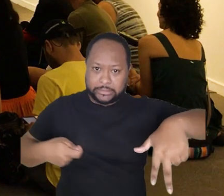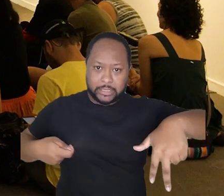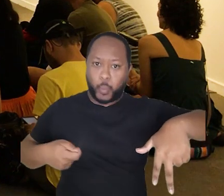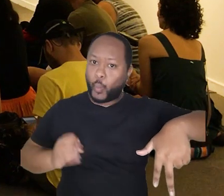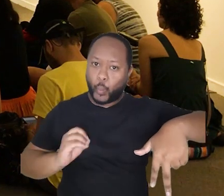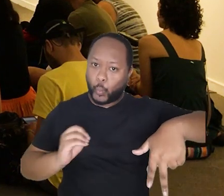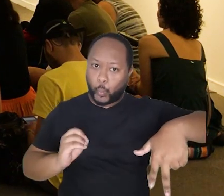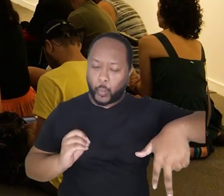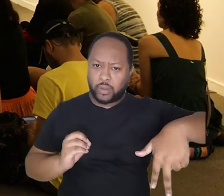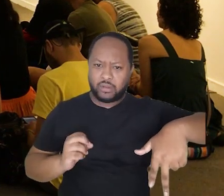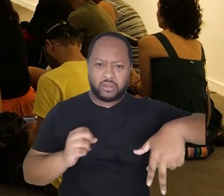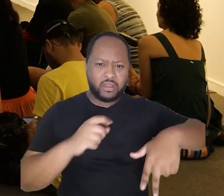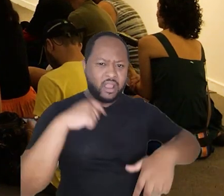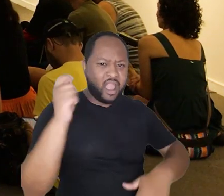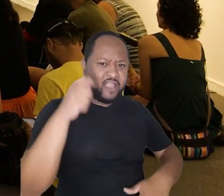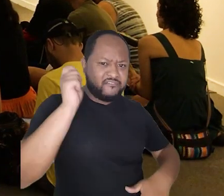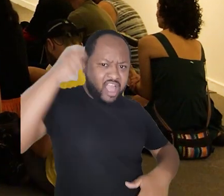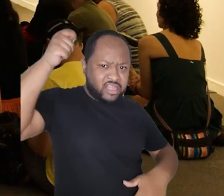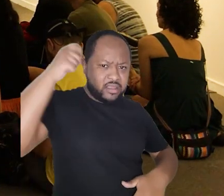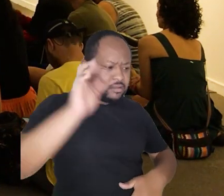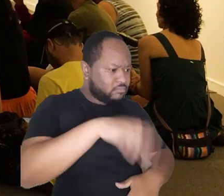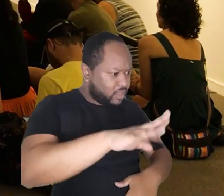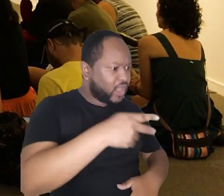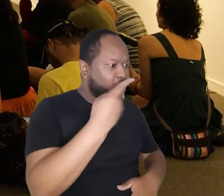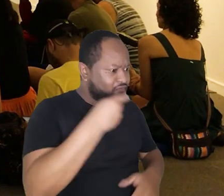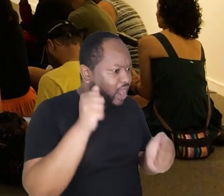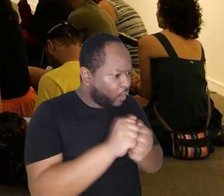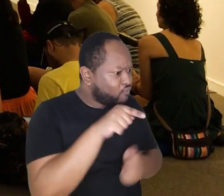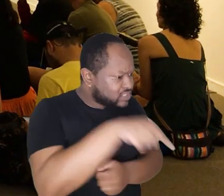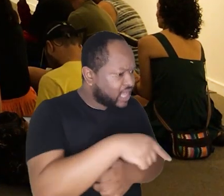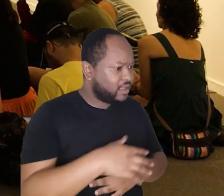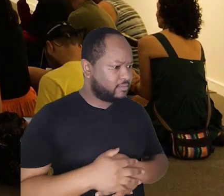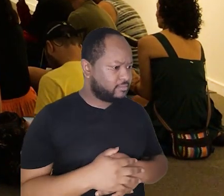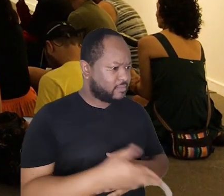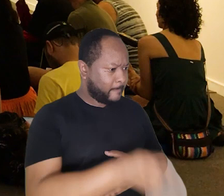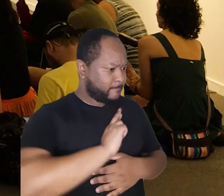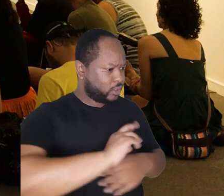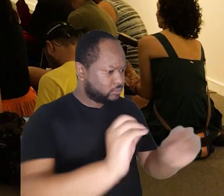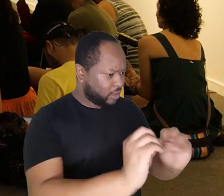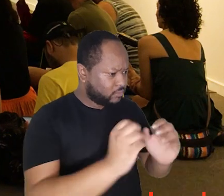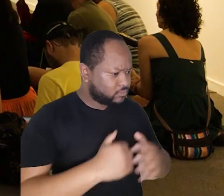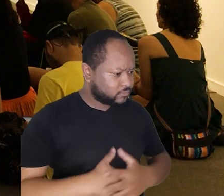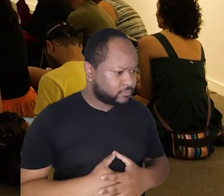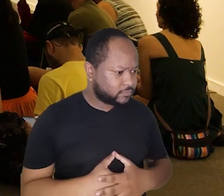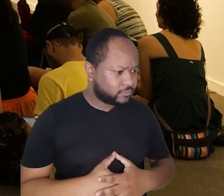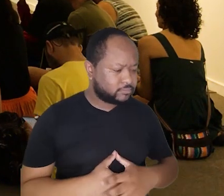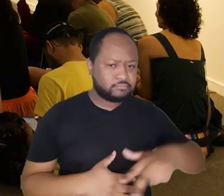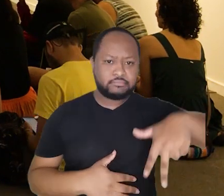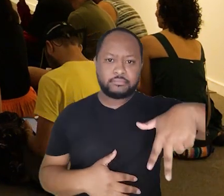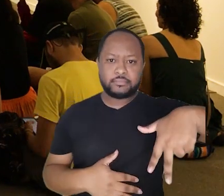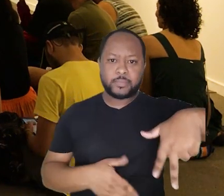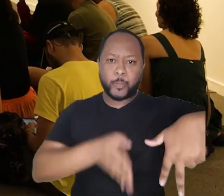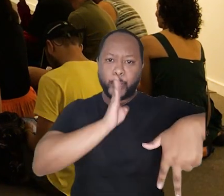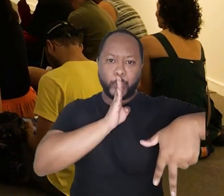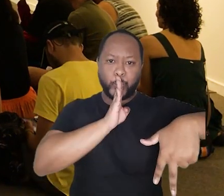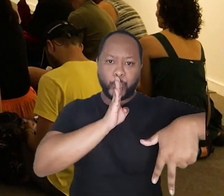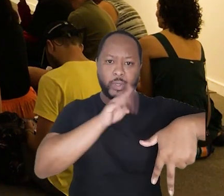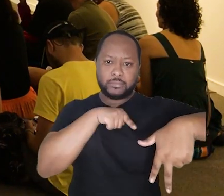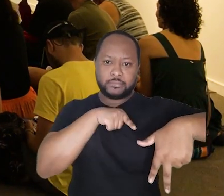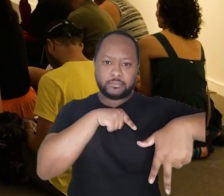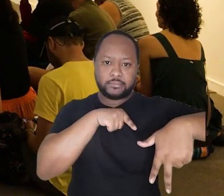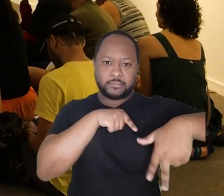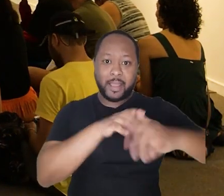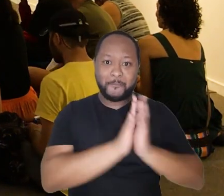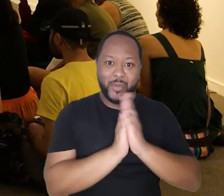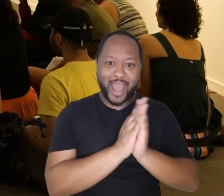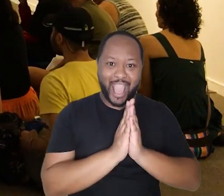Então a fada falou, ei, tô falando com você? Como assim, você não vai me responder? E a boneca não se mexeu. Aí